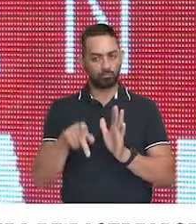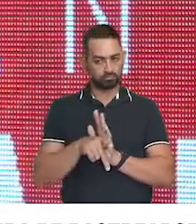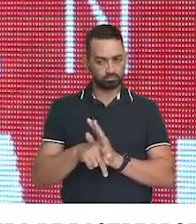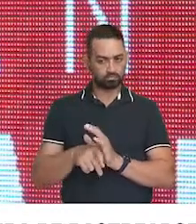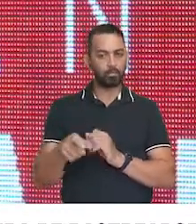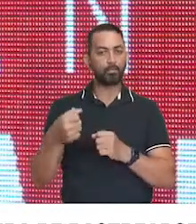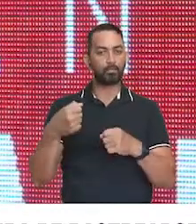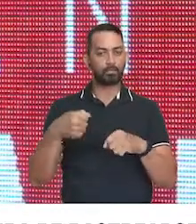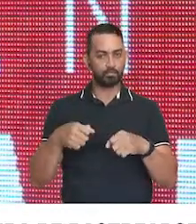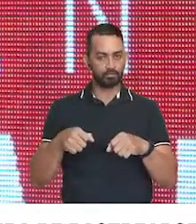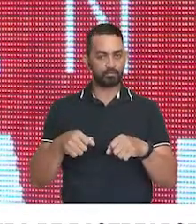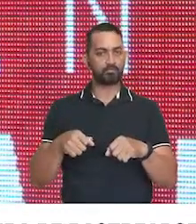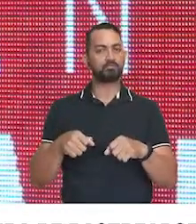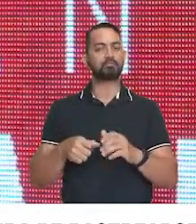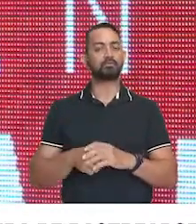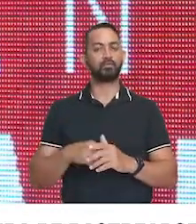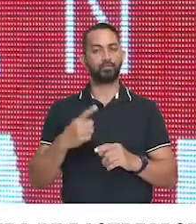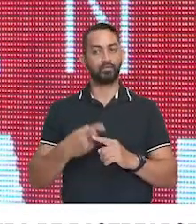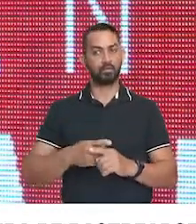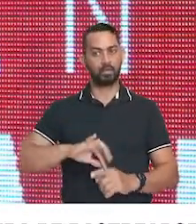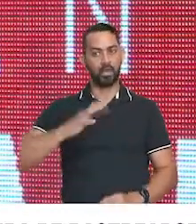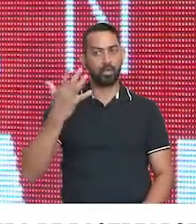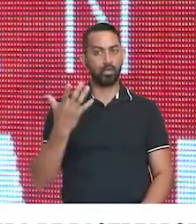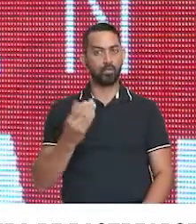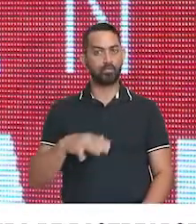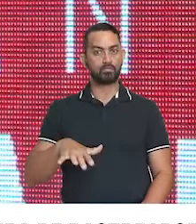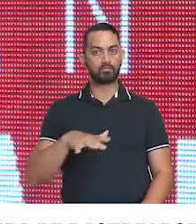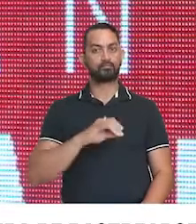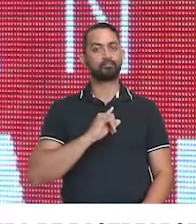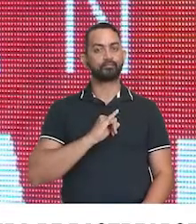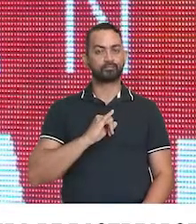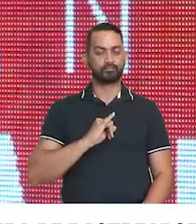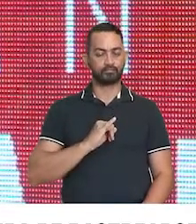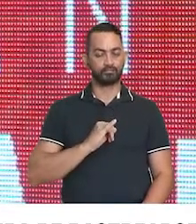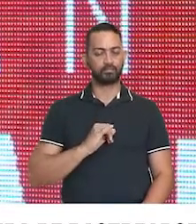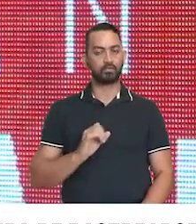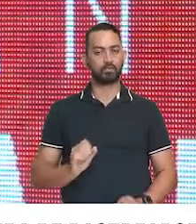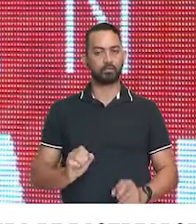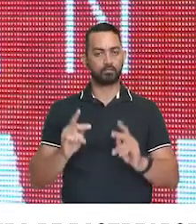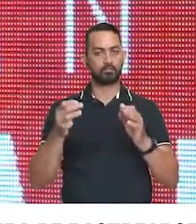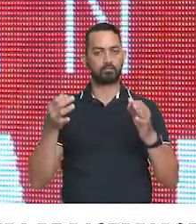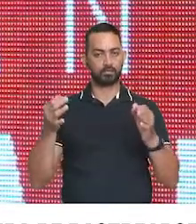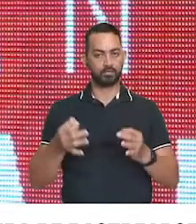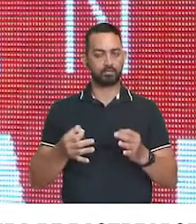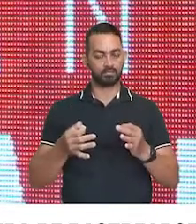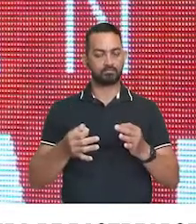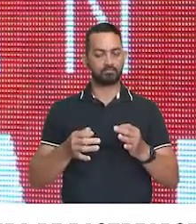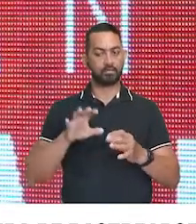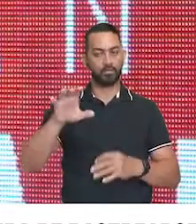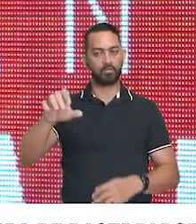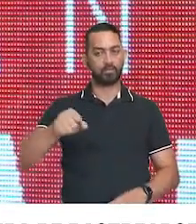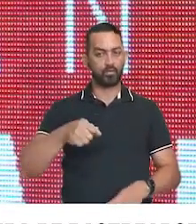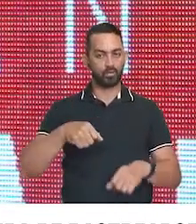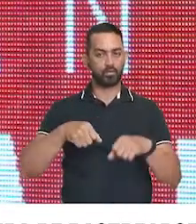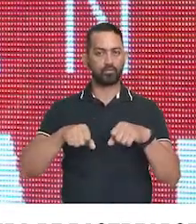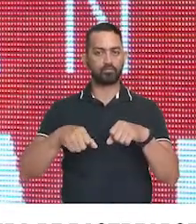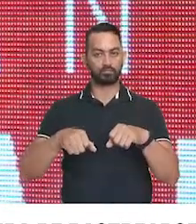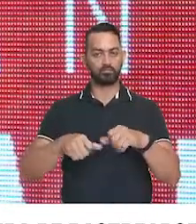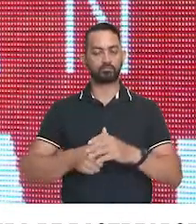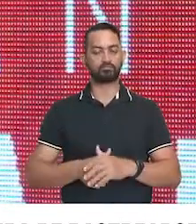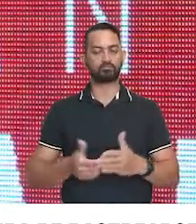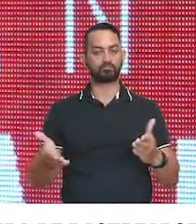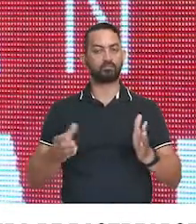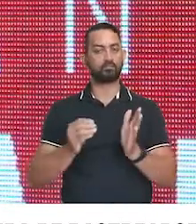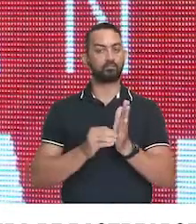se certificou de que precisava porque realmente as ocorrências são muitas aqui em Imperatriz e deu tudo certo pelo menos quanto à recuperação